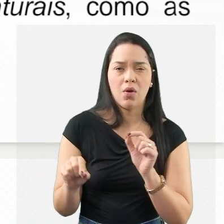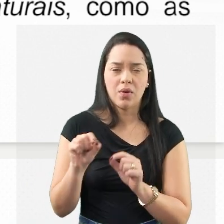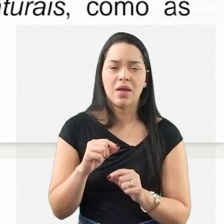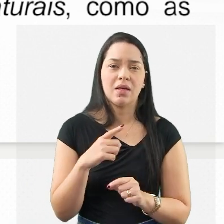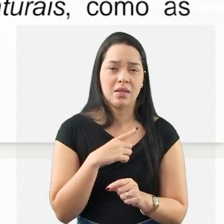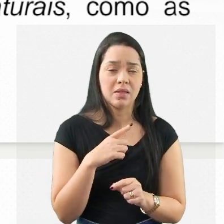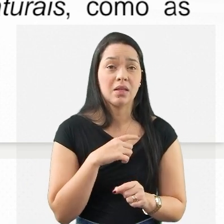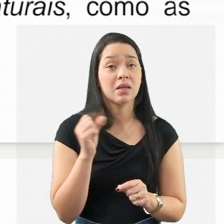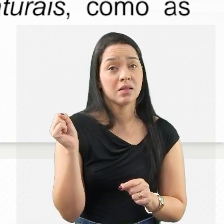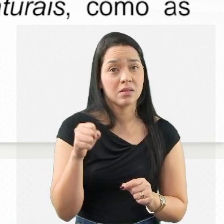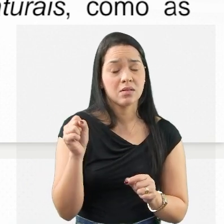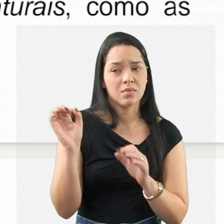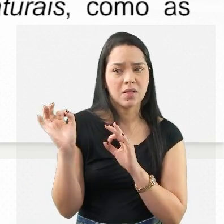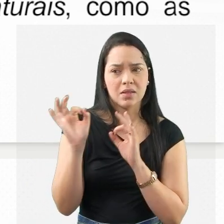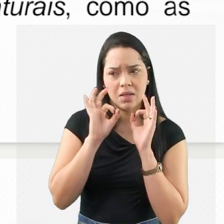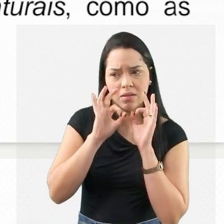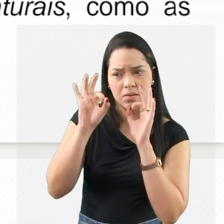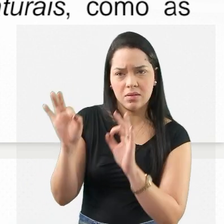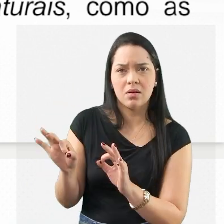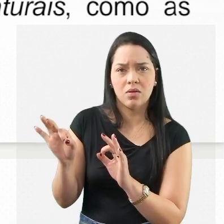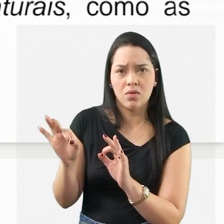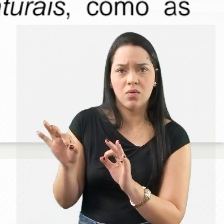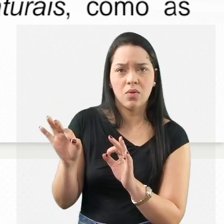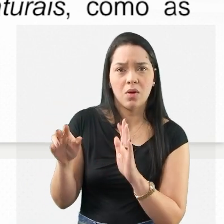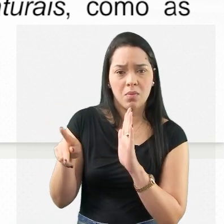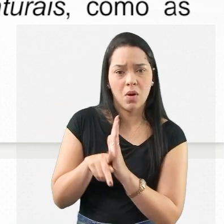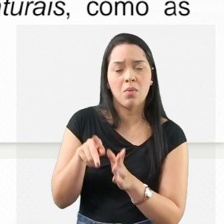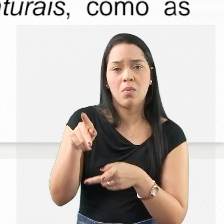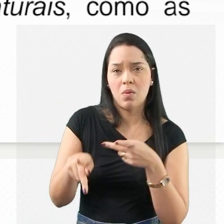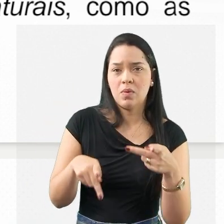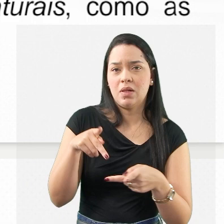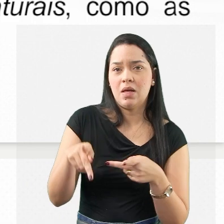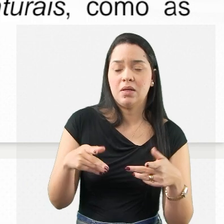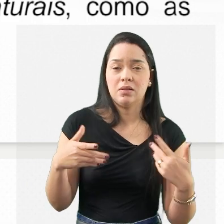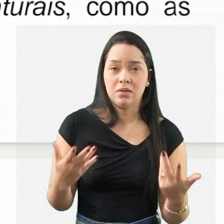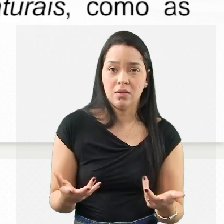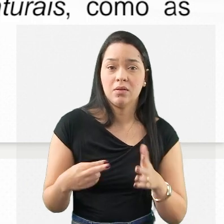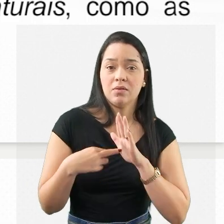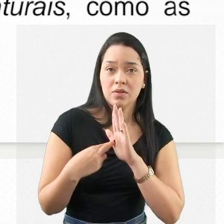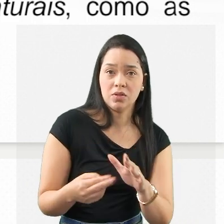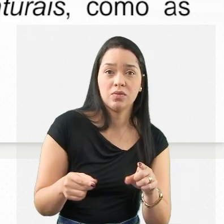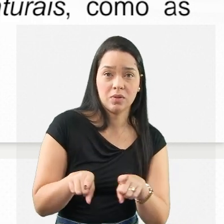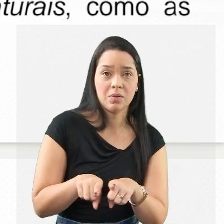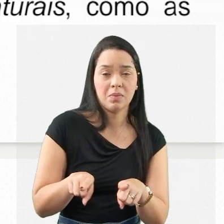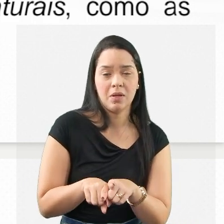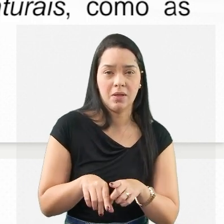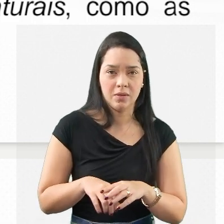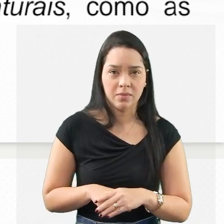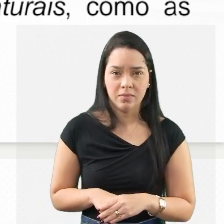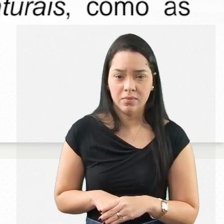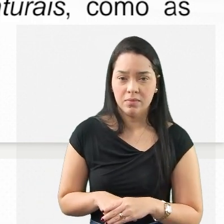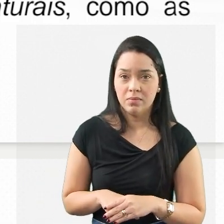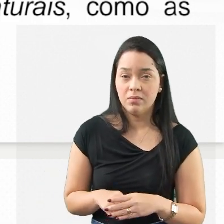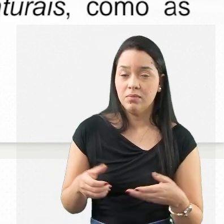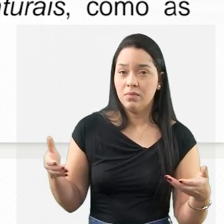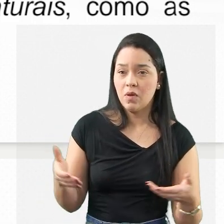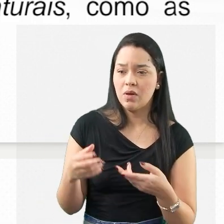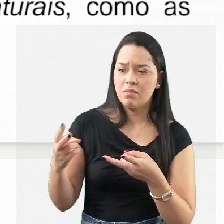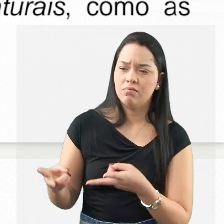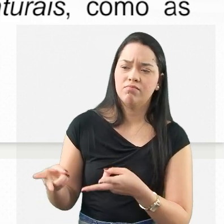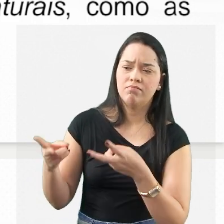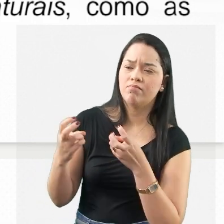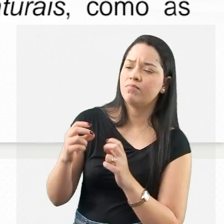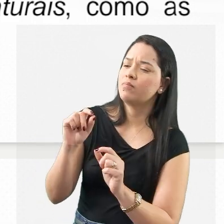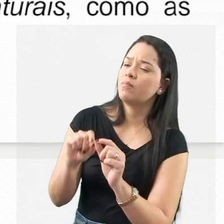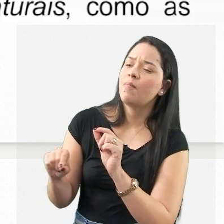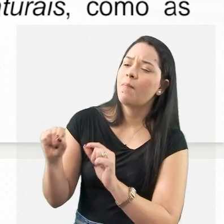tem uma atenção maior para a questão popular, né? Então isso é refletido nesse gênero literário. A gente percebe quais são